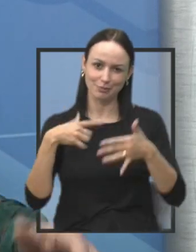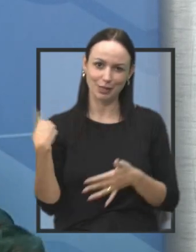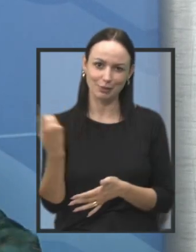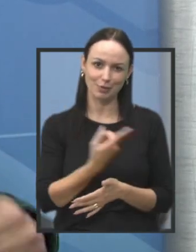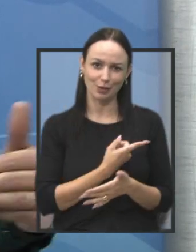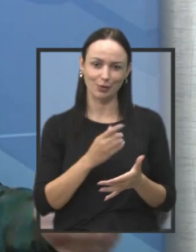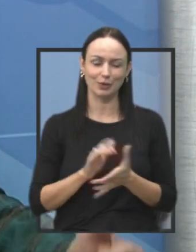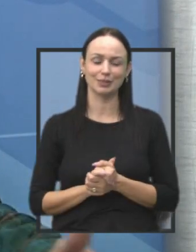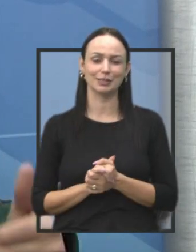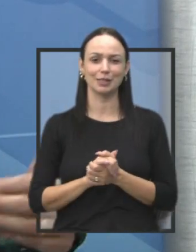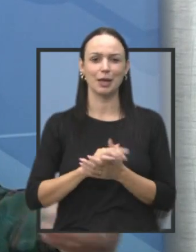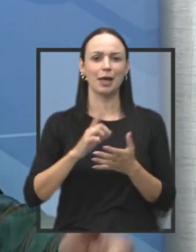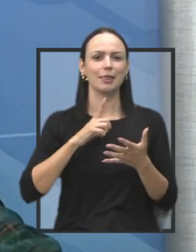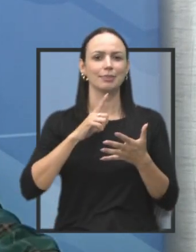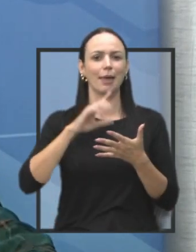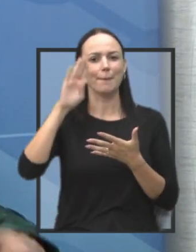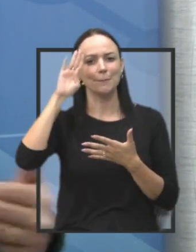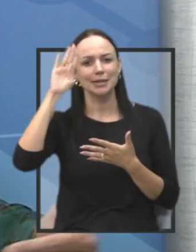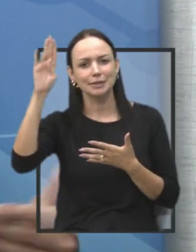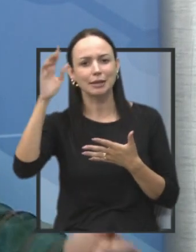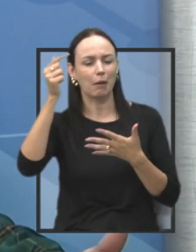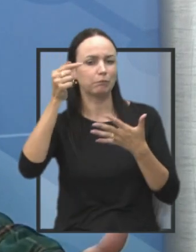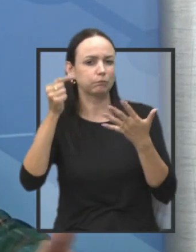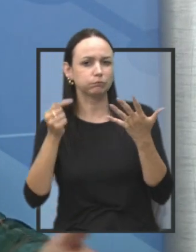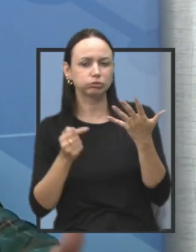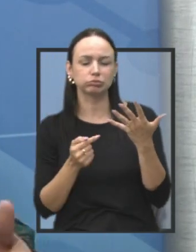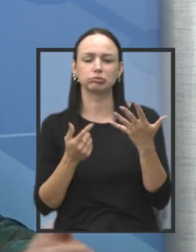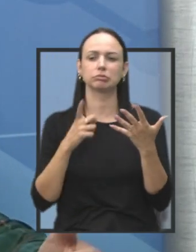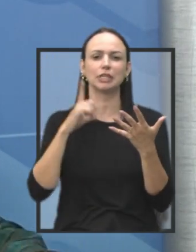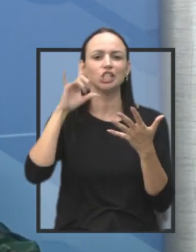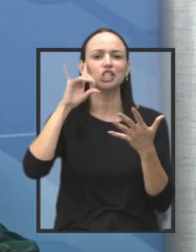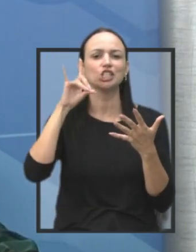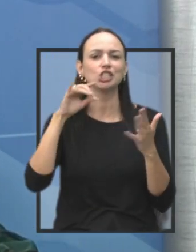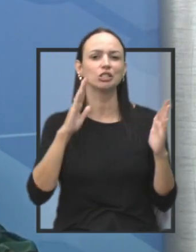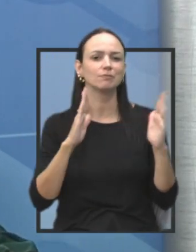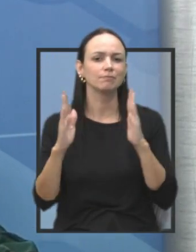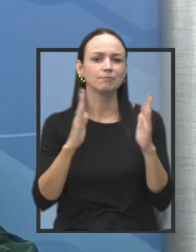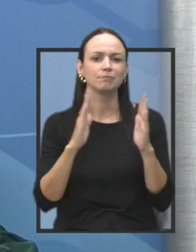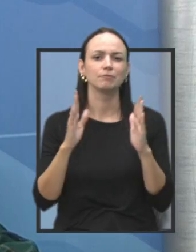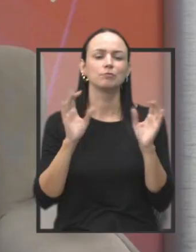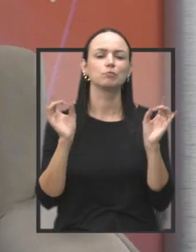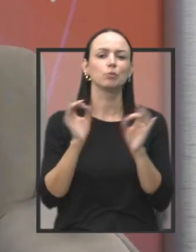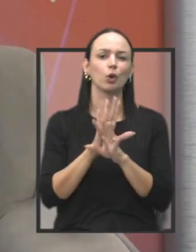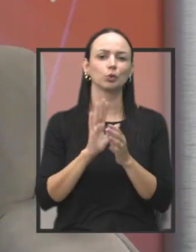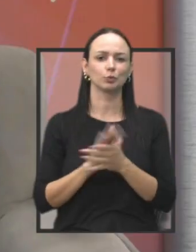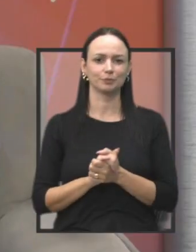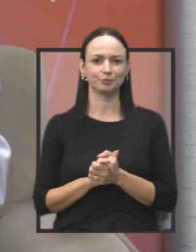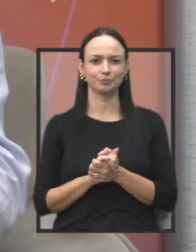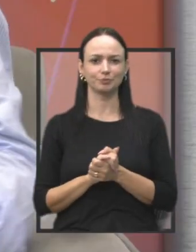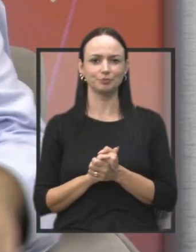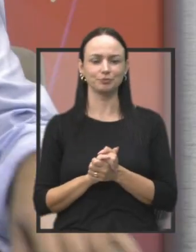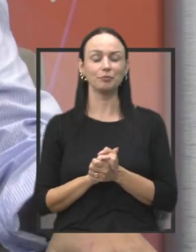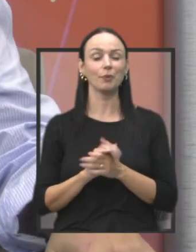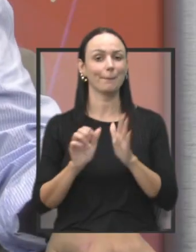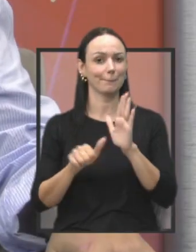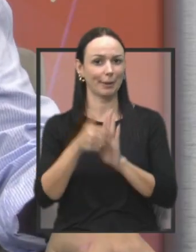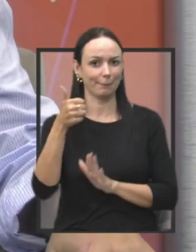pra gente aí a questão das prioridades, já tem algumas datas pré-definidas. Sim. Primeiro de tudo,